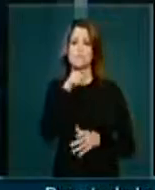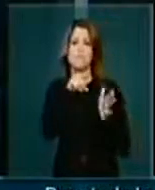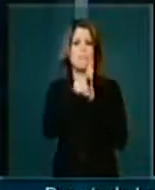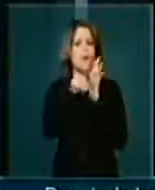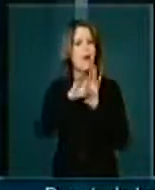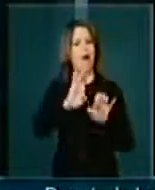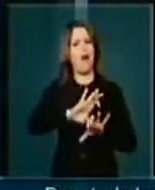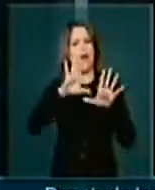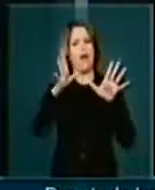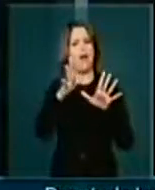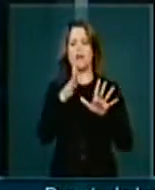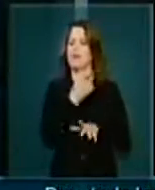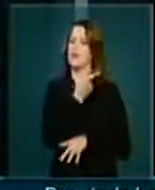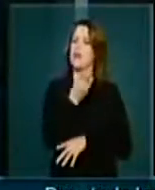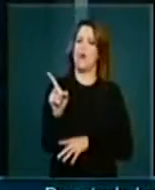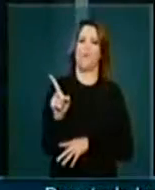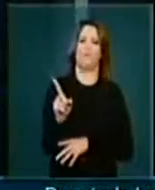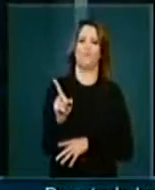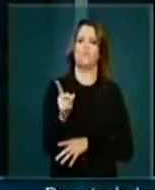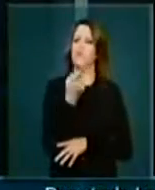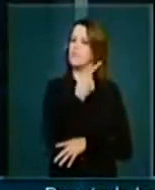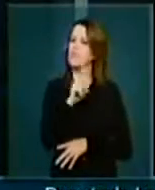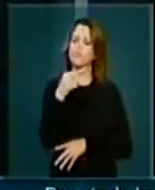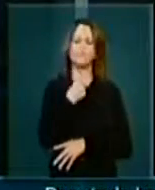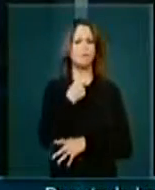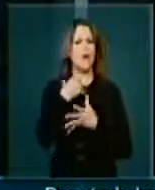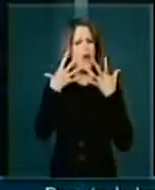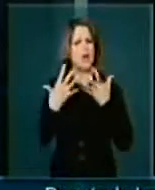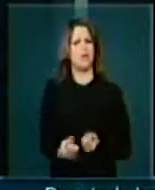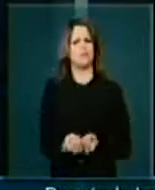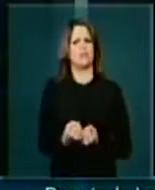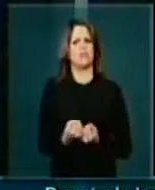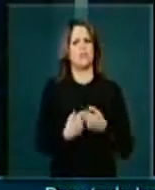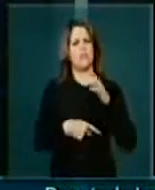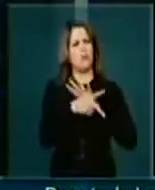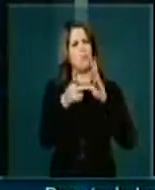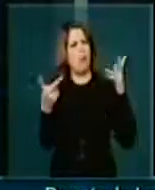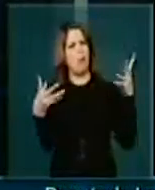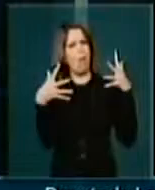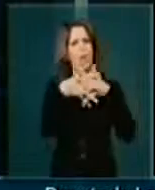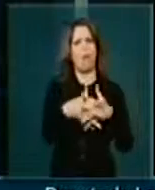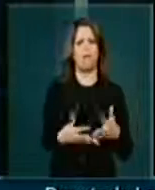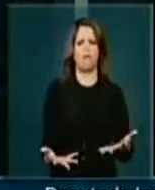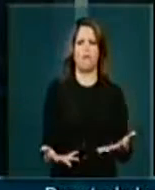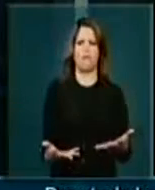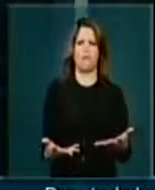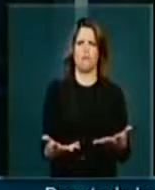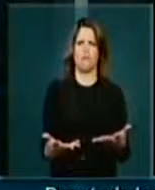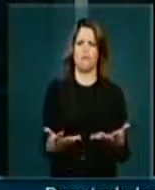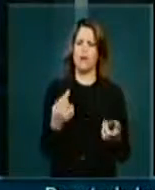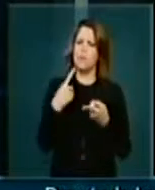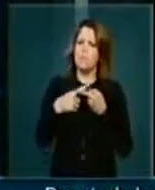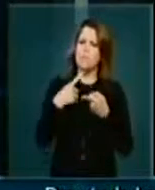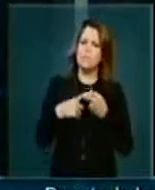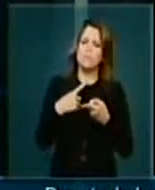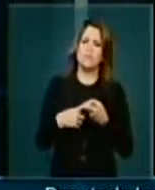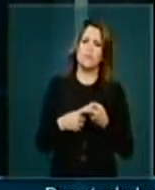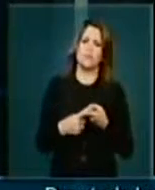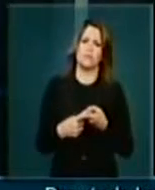indagações é óbvia: não. Não podemos permitir esse tipo de intromissão. Até